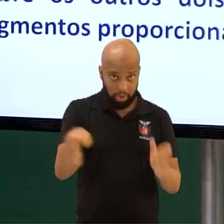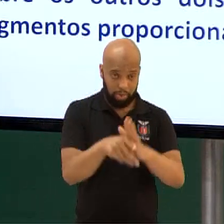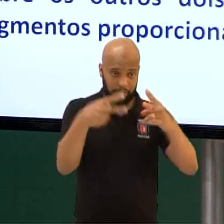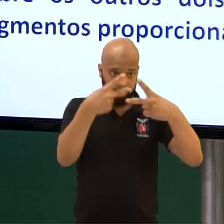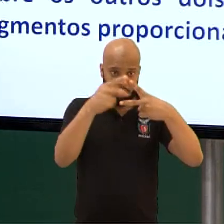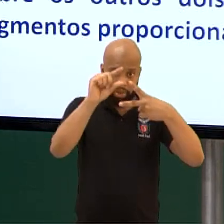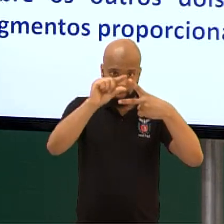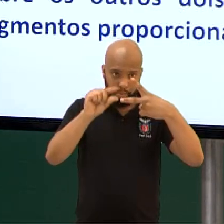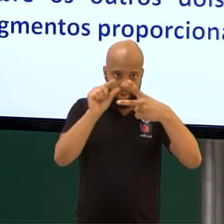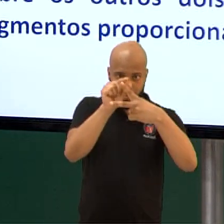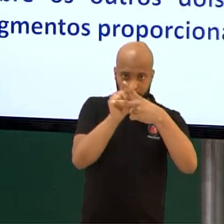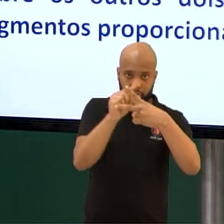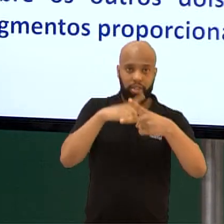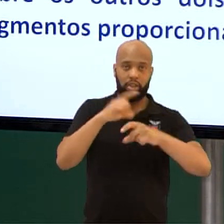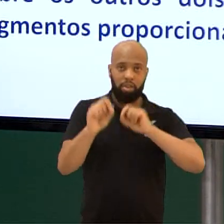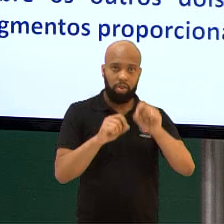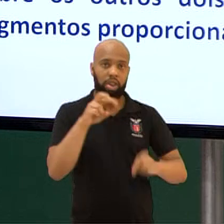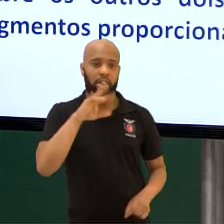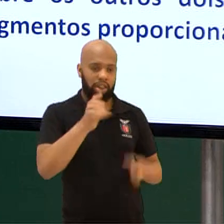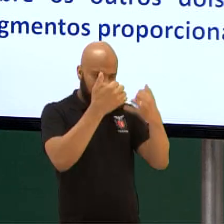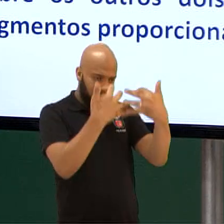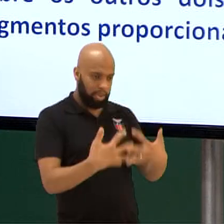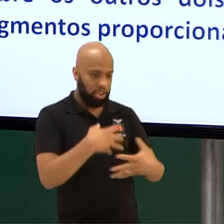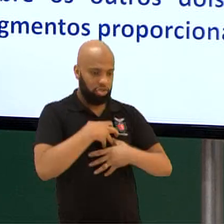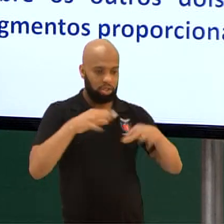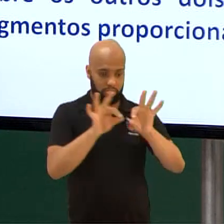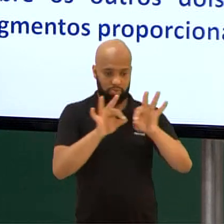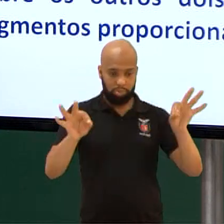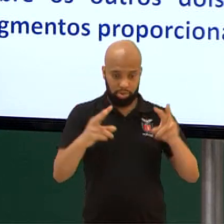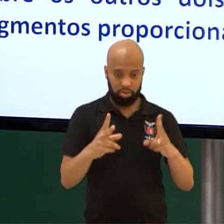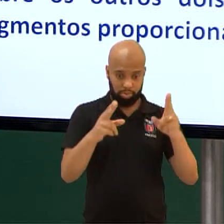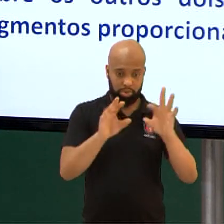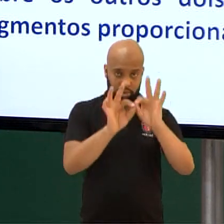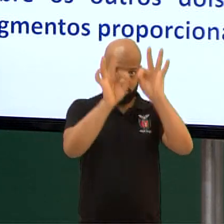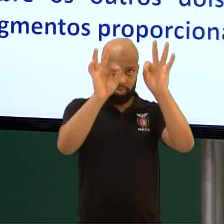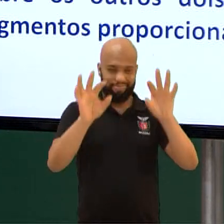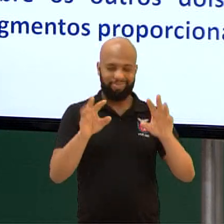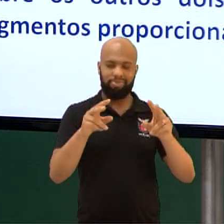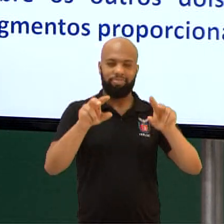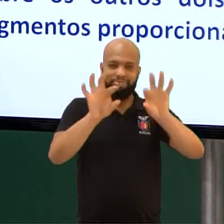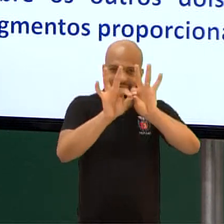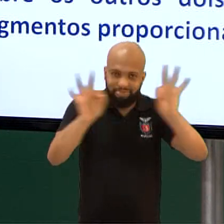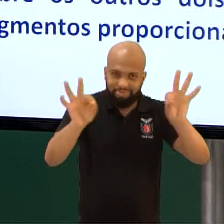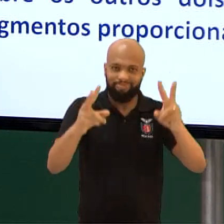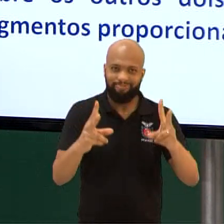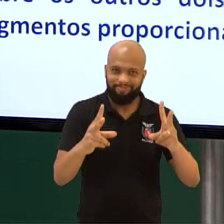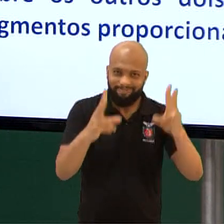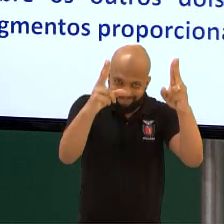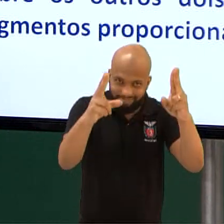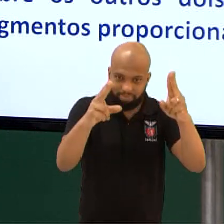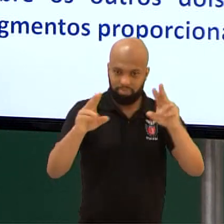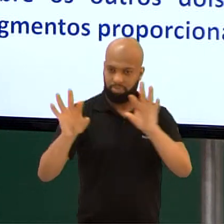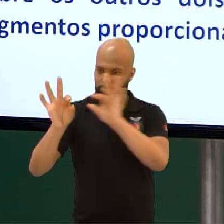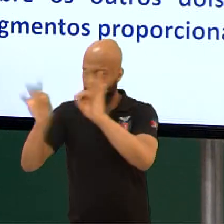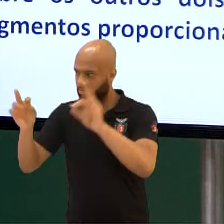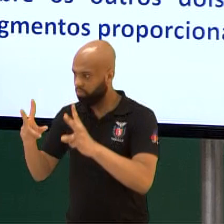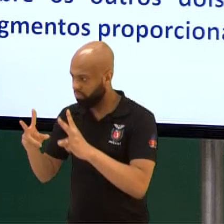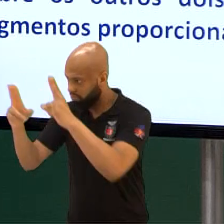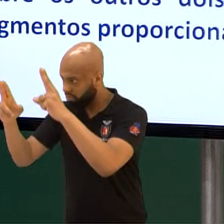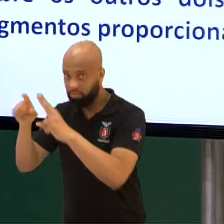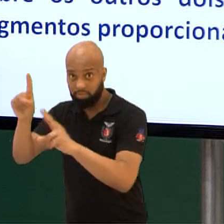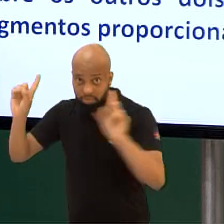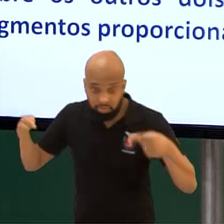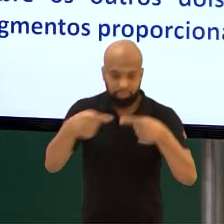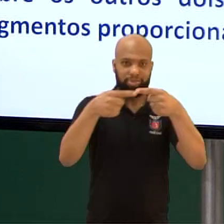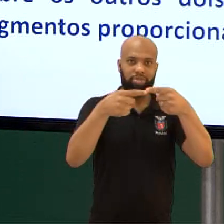né, Sueli? Ele fala de segmentos proporcionais, né? A questão de segmentos inversos e razões